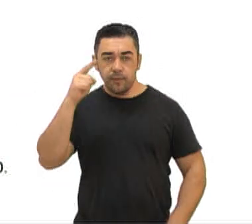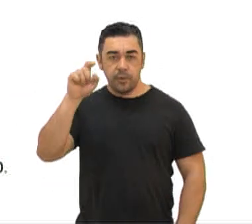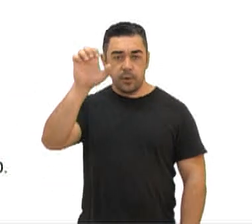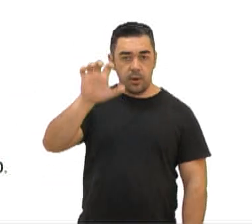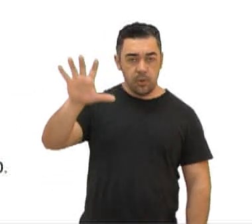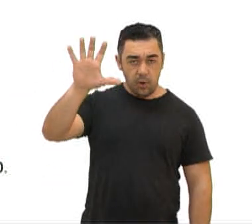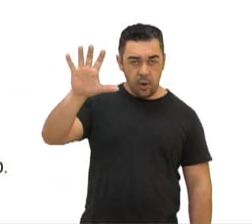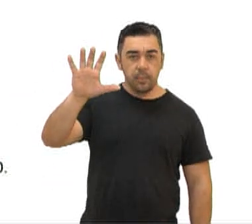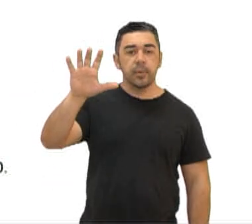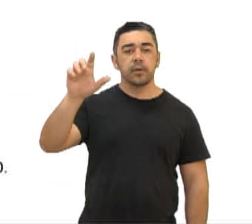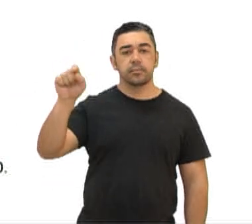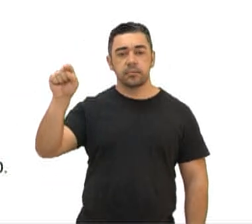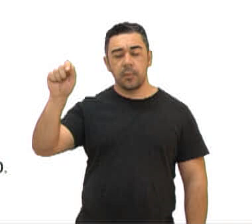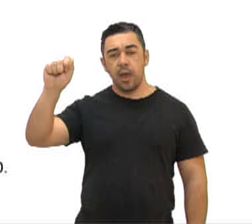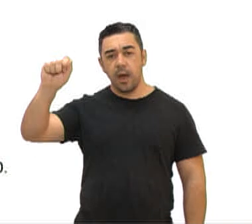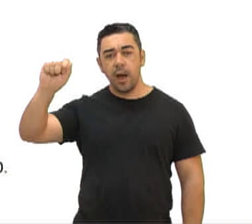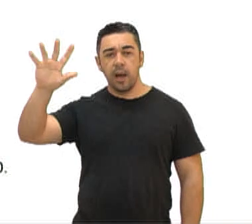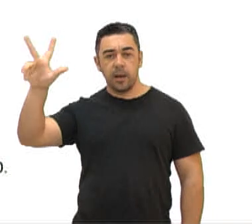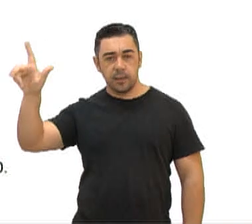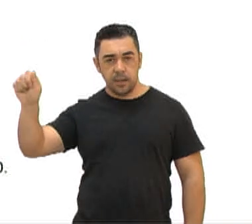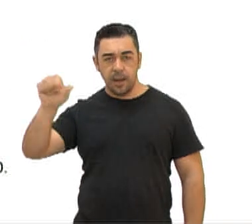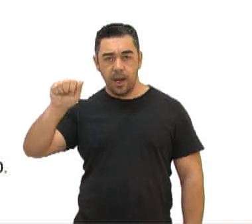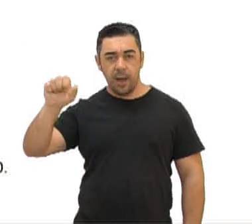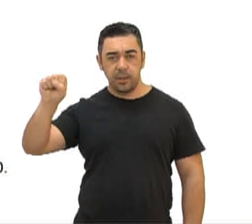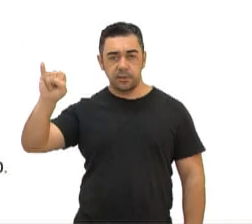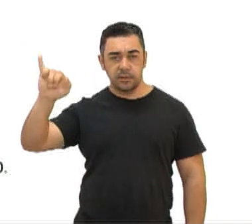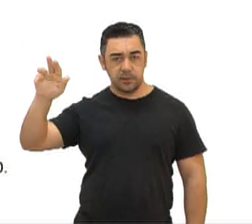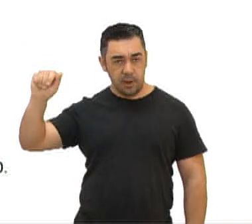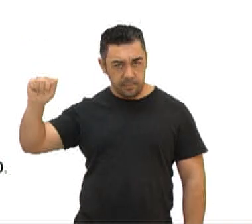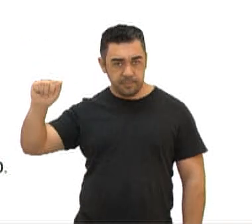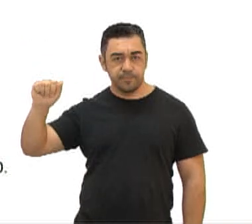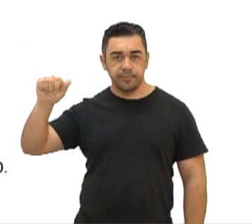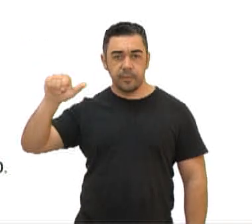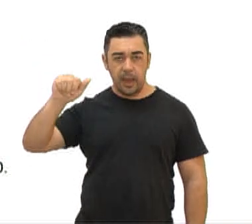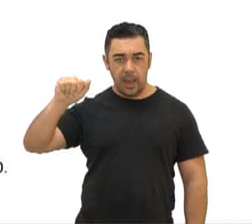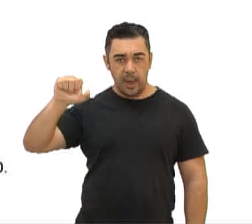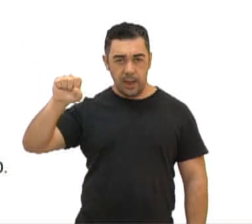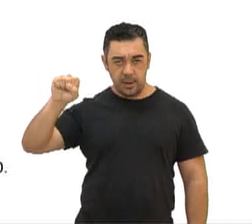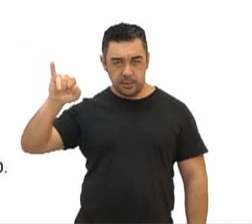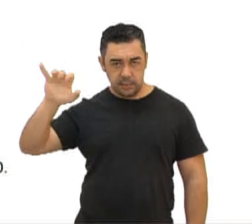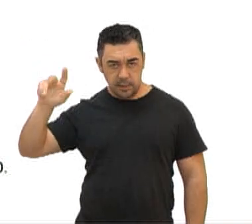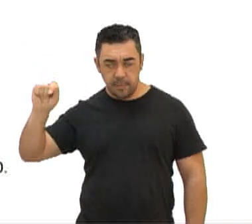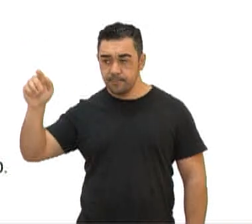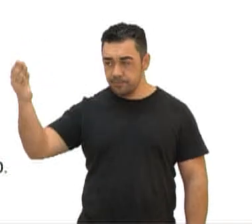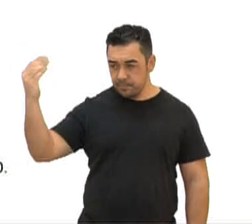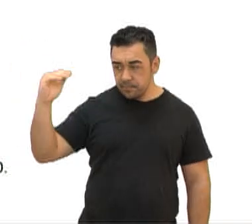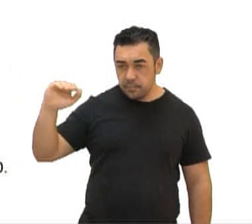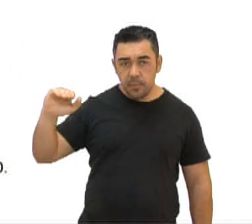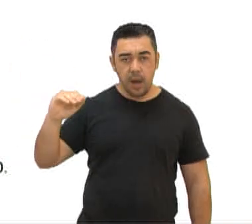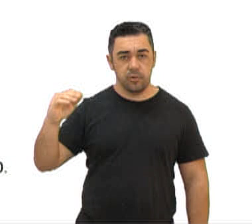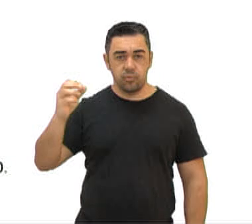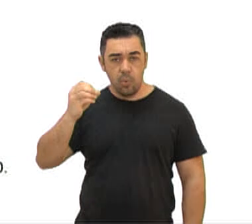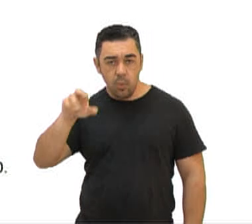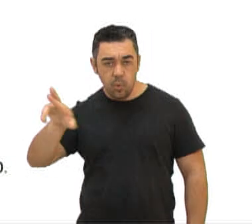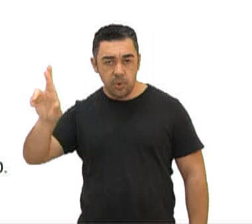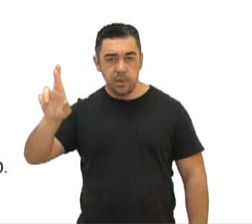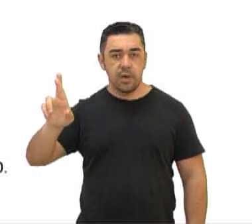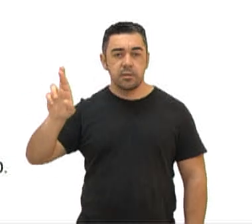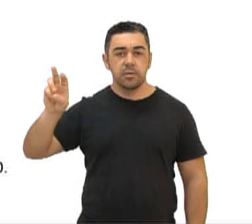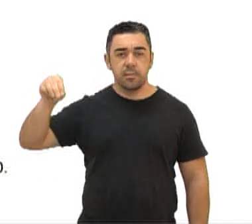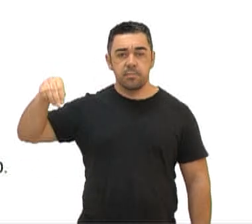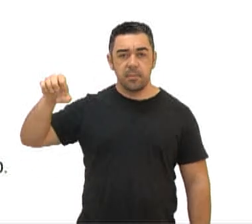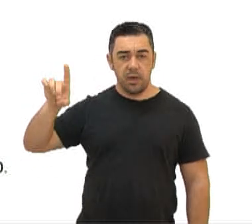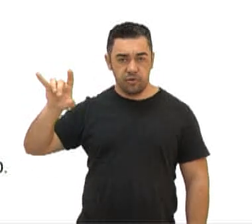e a Ásia, e entre a Ásia, né, que a gente tem o Oriente Médio aqui, nesse território nós vamos